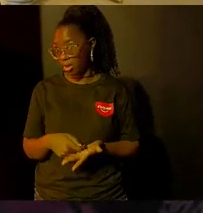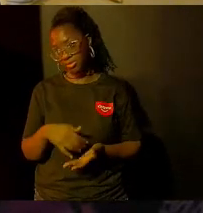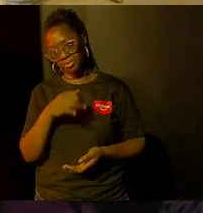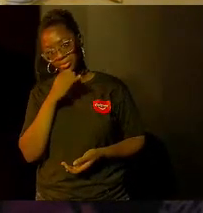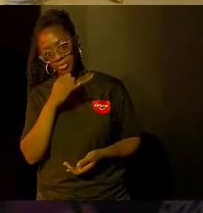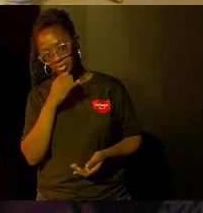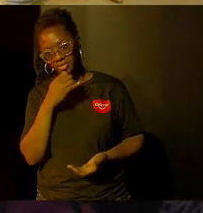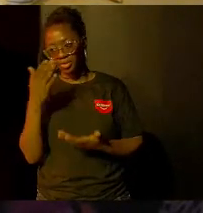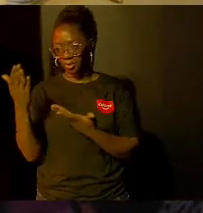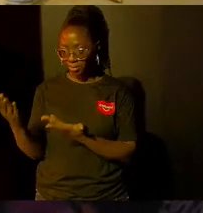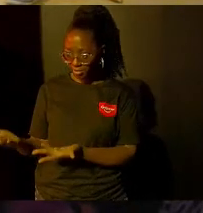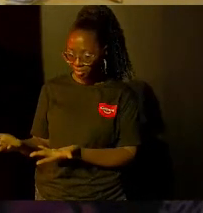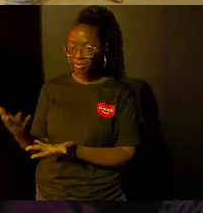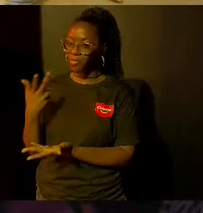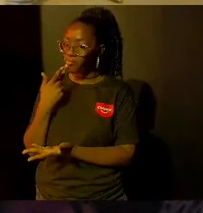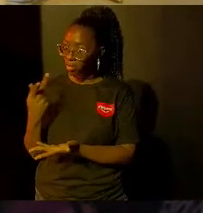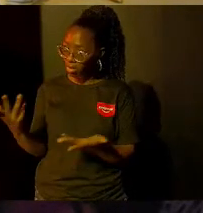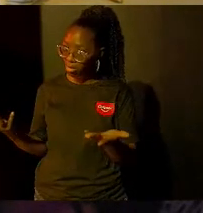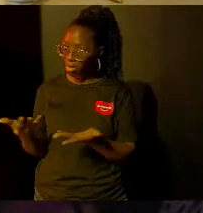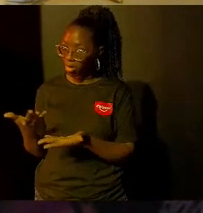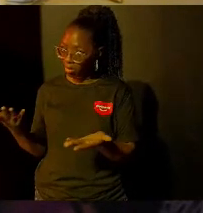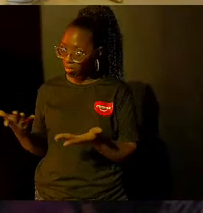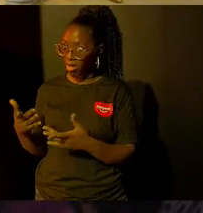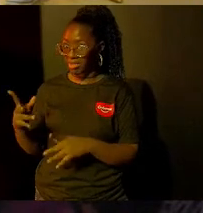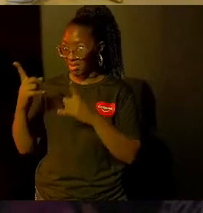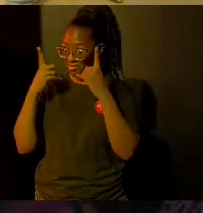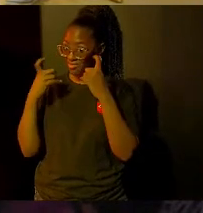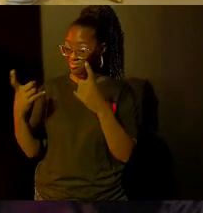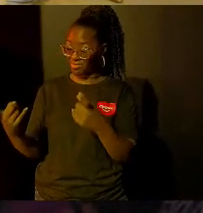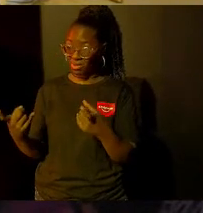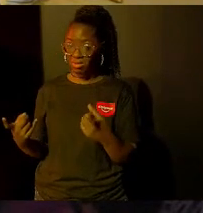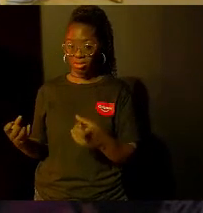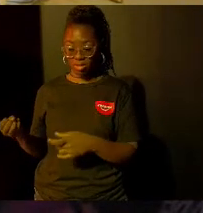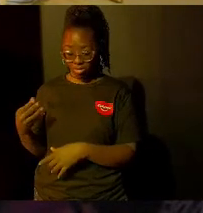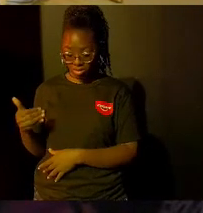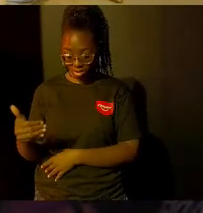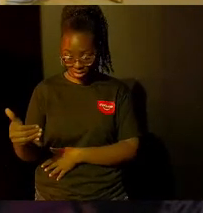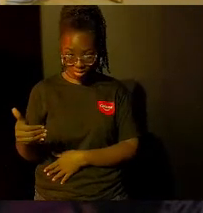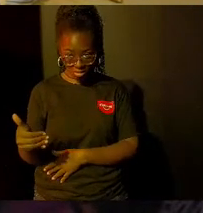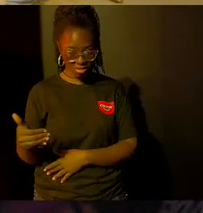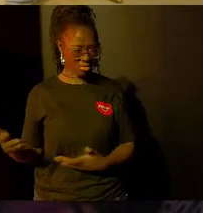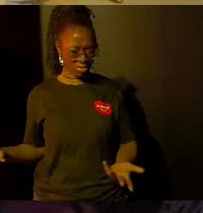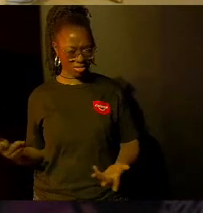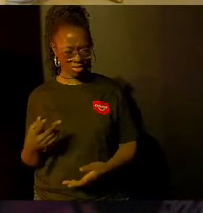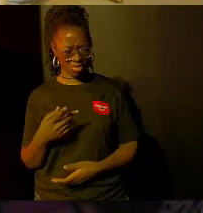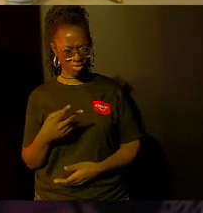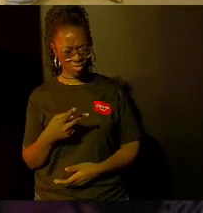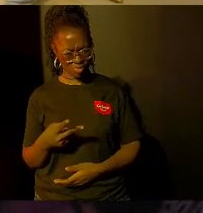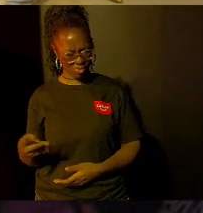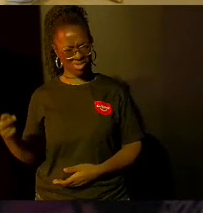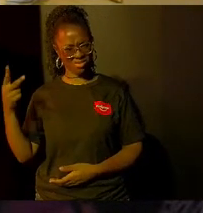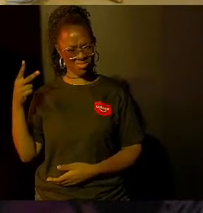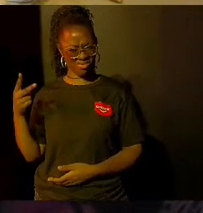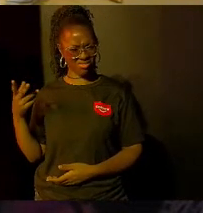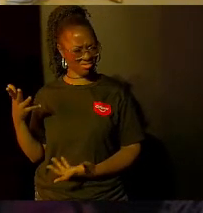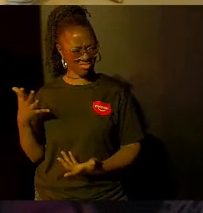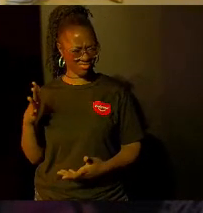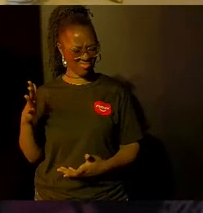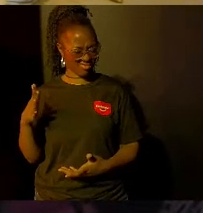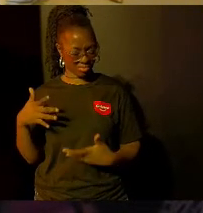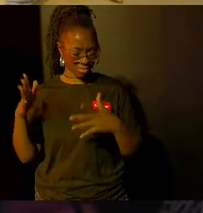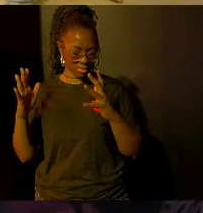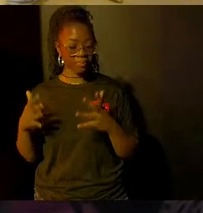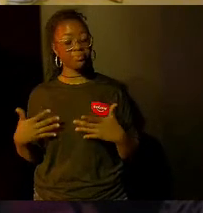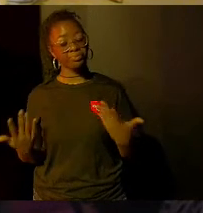que eu acabei de relatar dessa violência recente duas semanas atrás talvez e